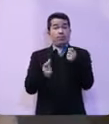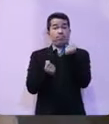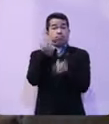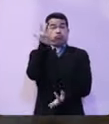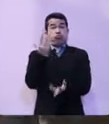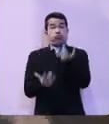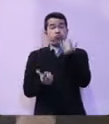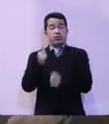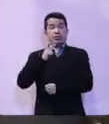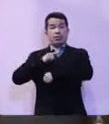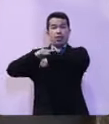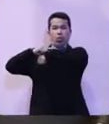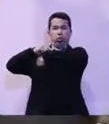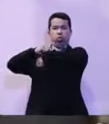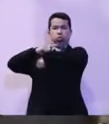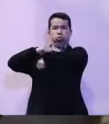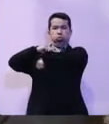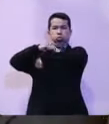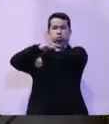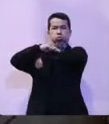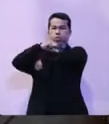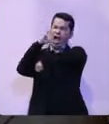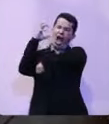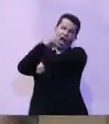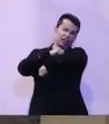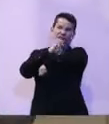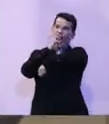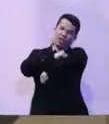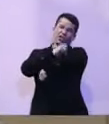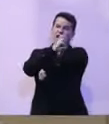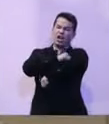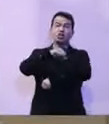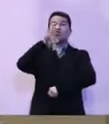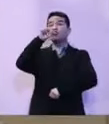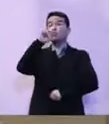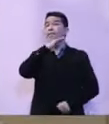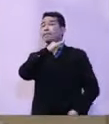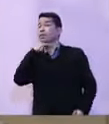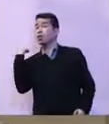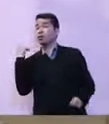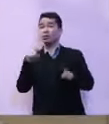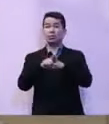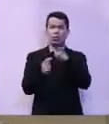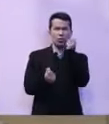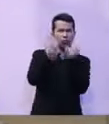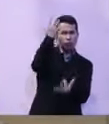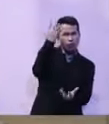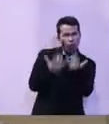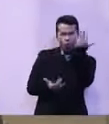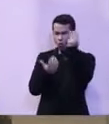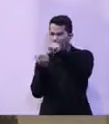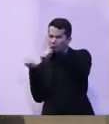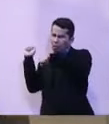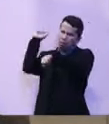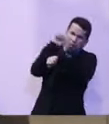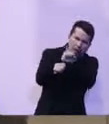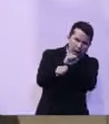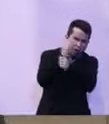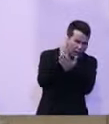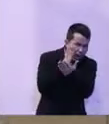morrem, e o fogo nunca se apaga. Você pode imaginar a cena tétrica que está